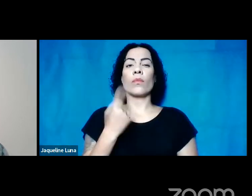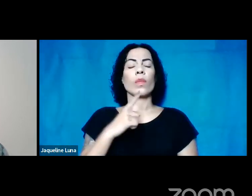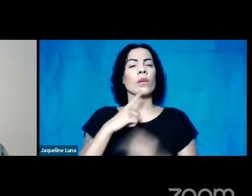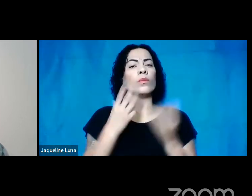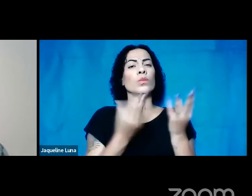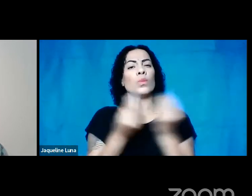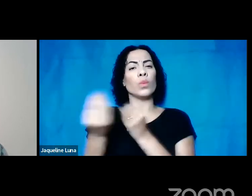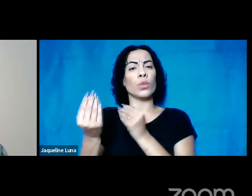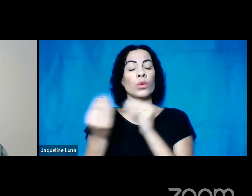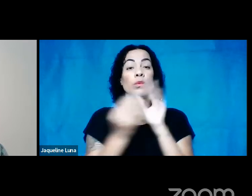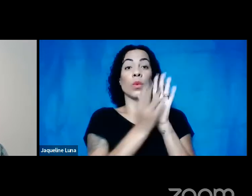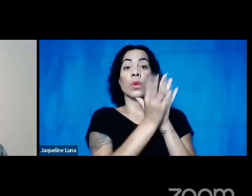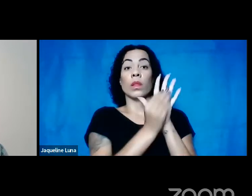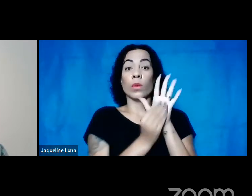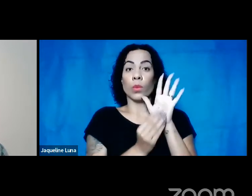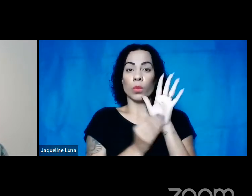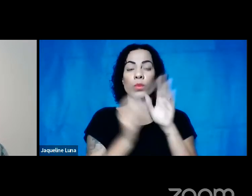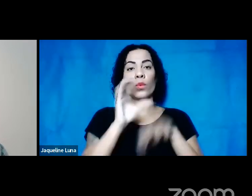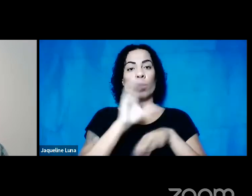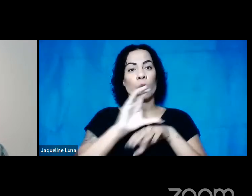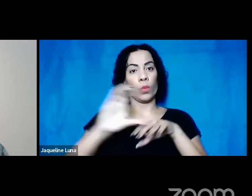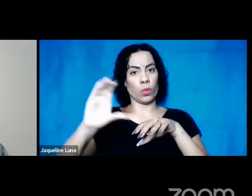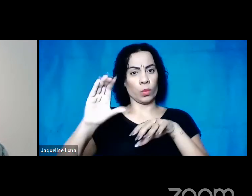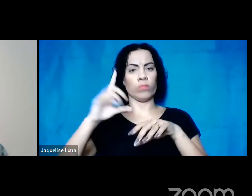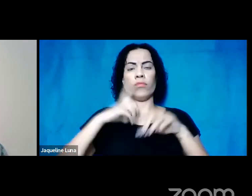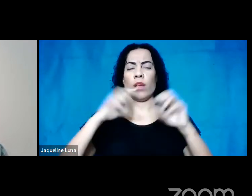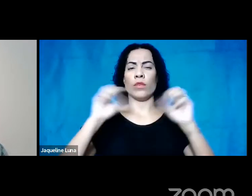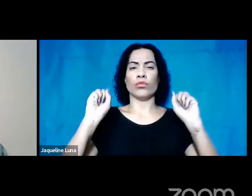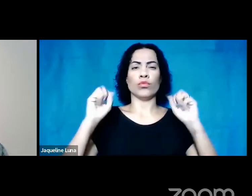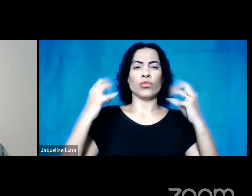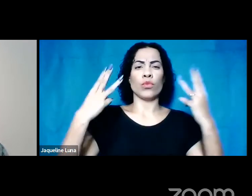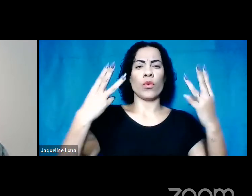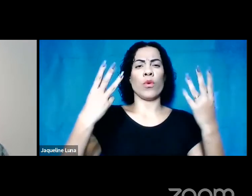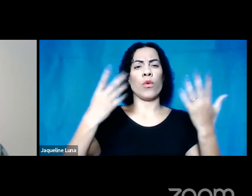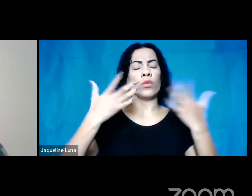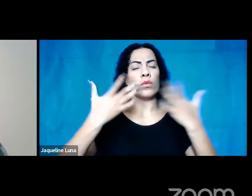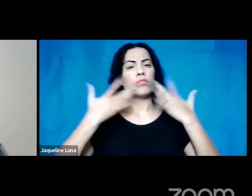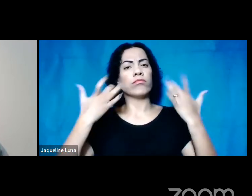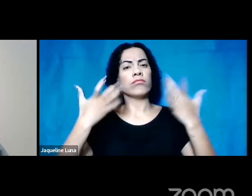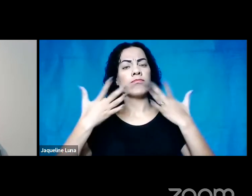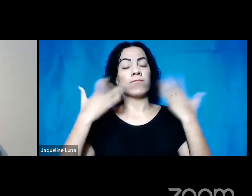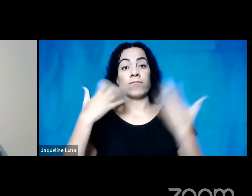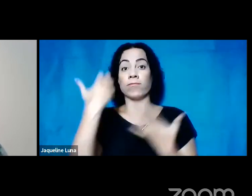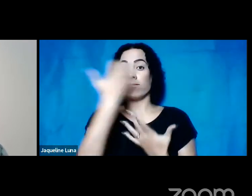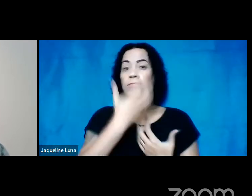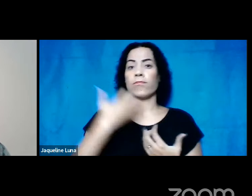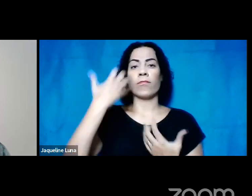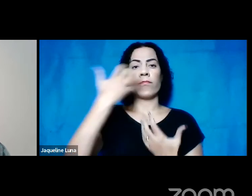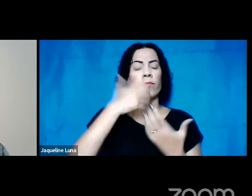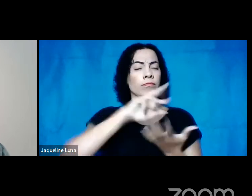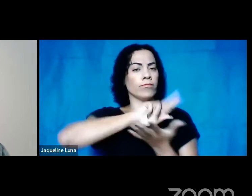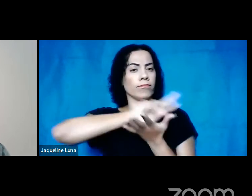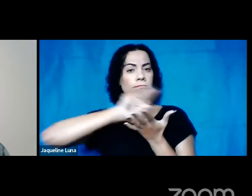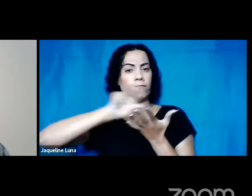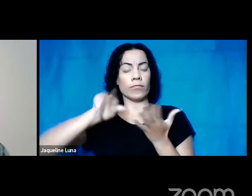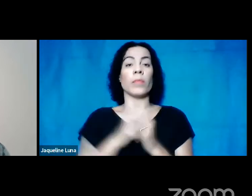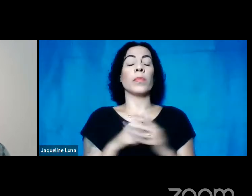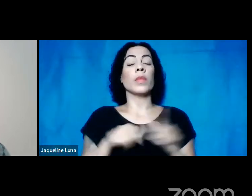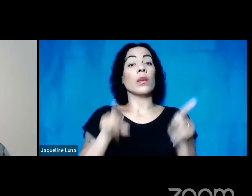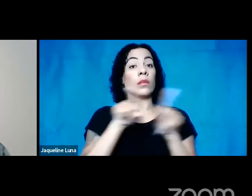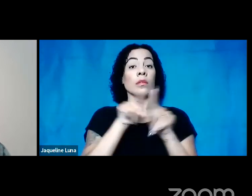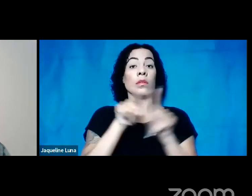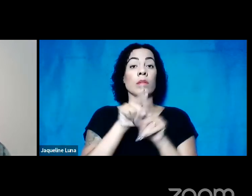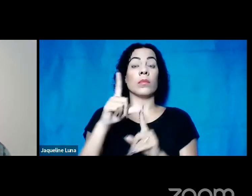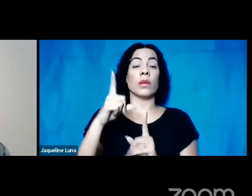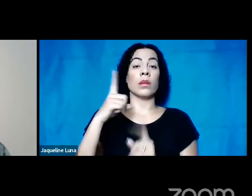conteúdos culturais, então, desde shows a teatro, shows de música, teatro, etc., até